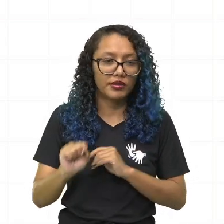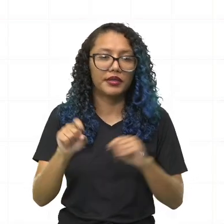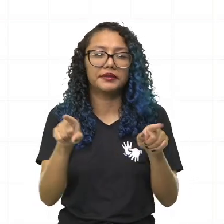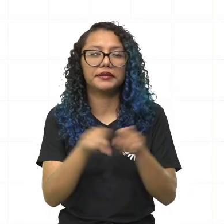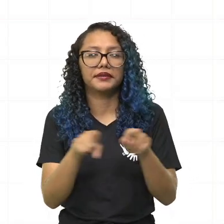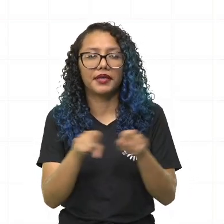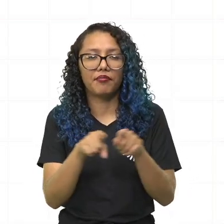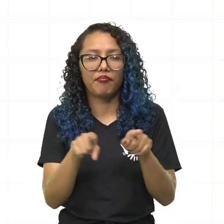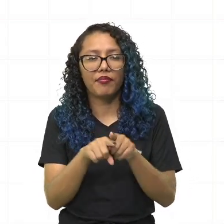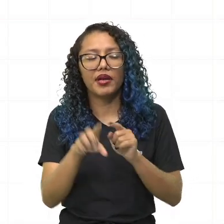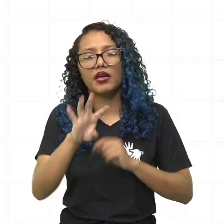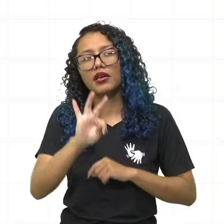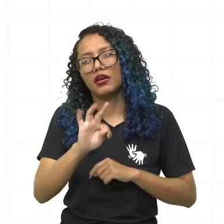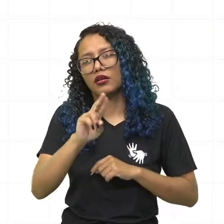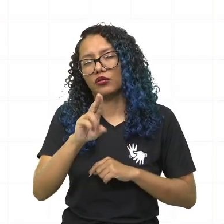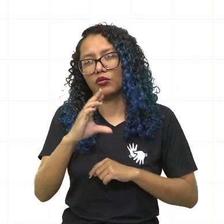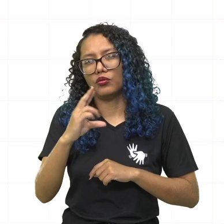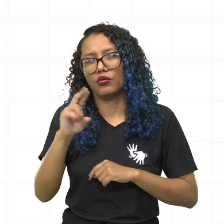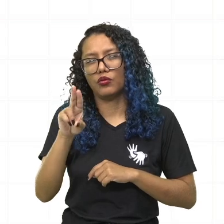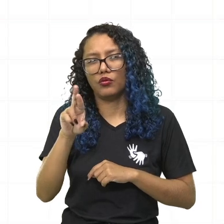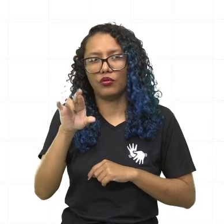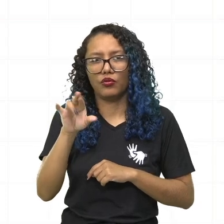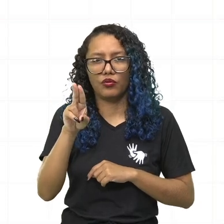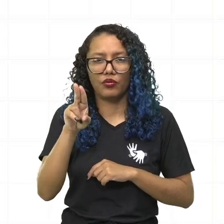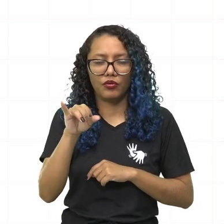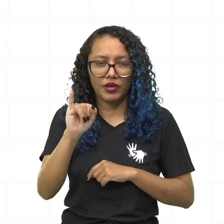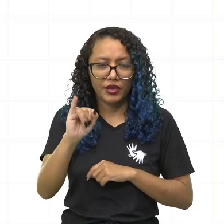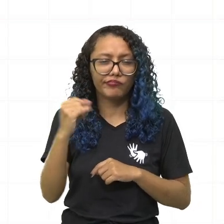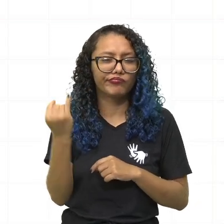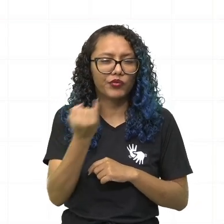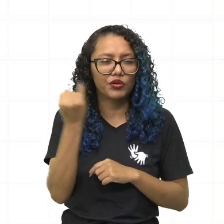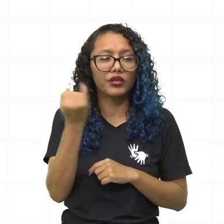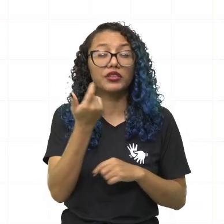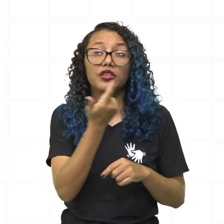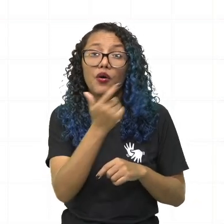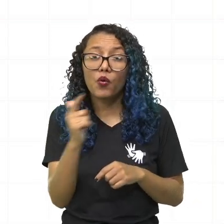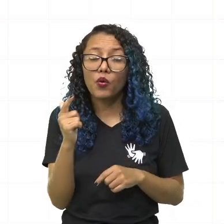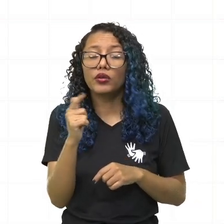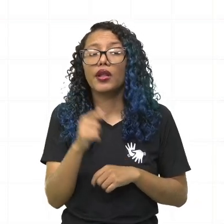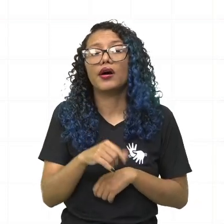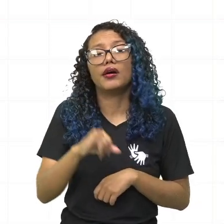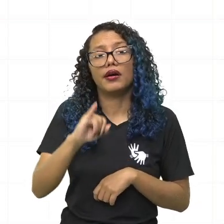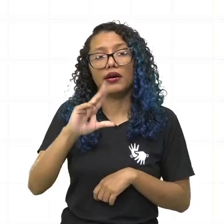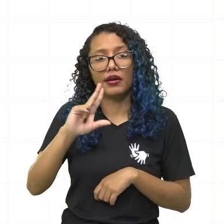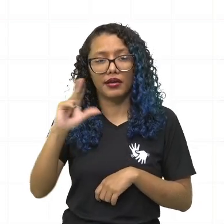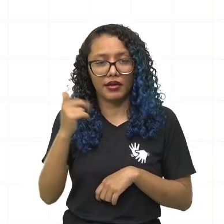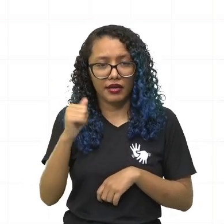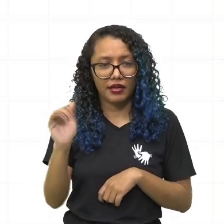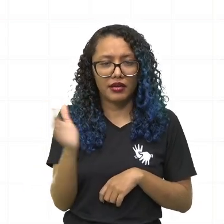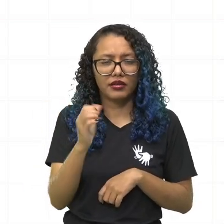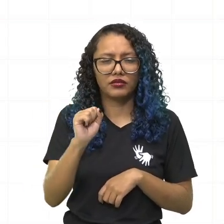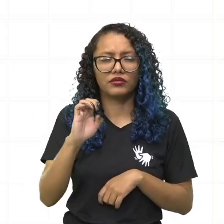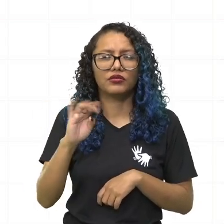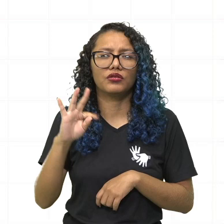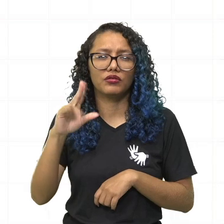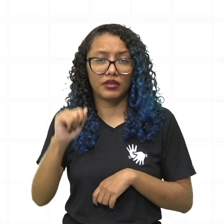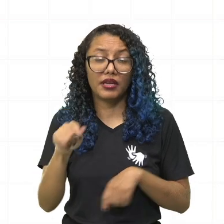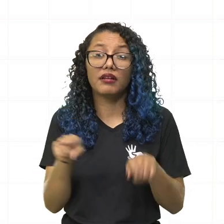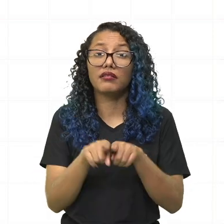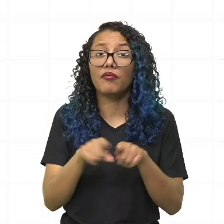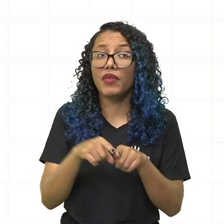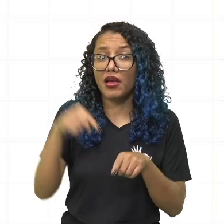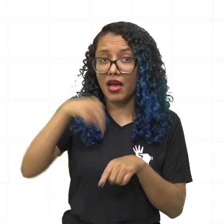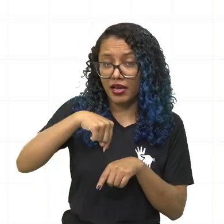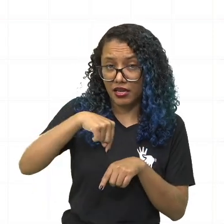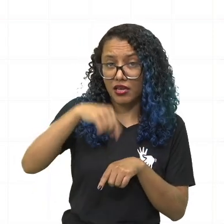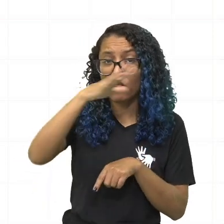usina de Tucuruí também é muito importante, usina de Ilha Solteira. Aqui na região amazônica tem uma usina também que é muito conhecida, que é a de